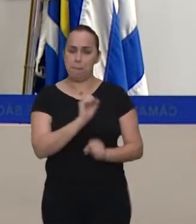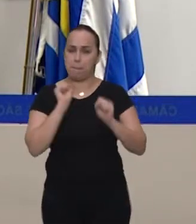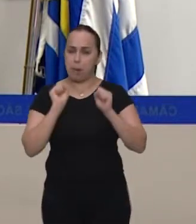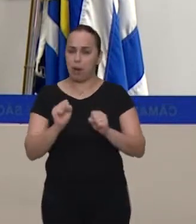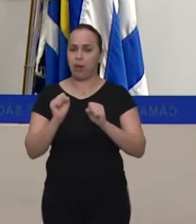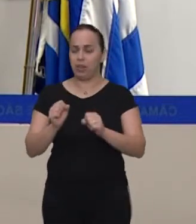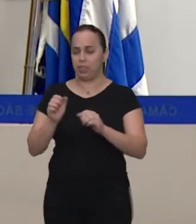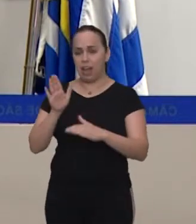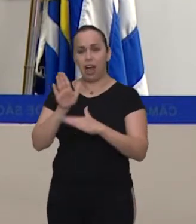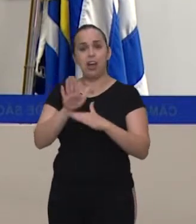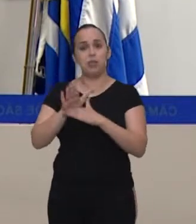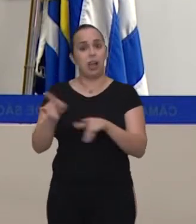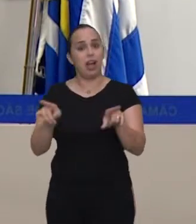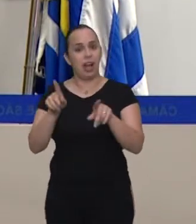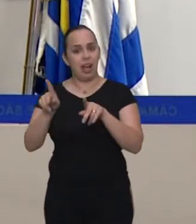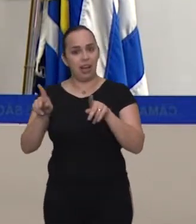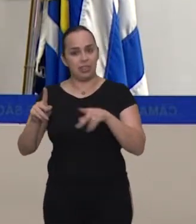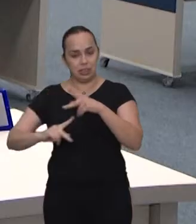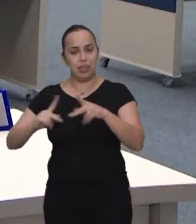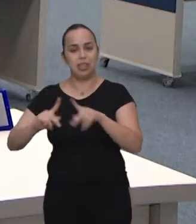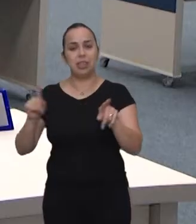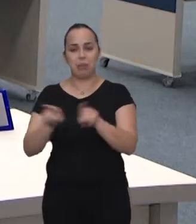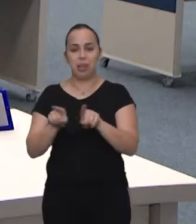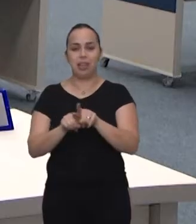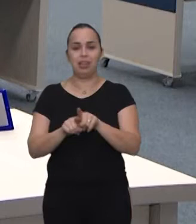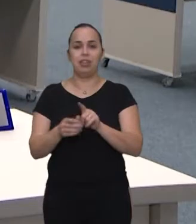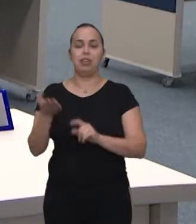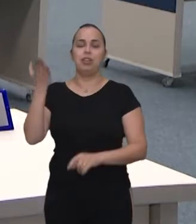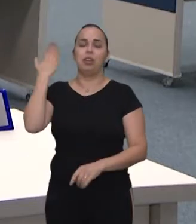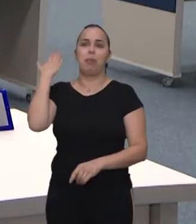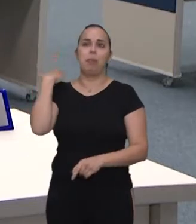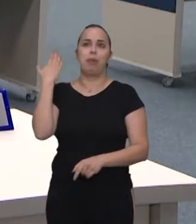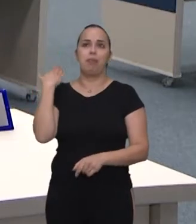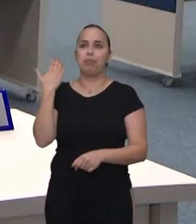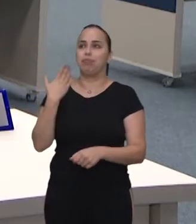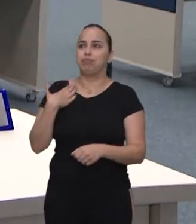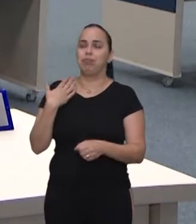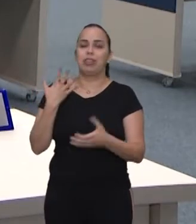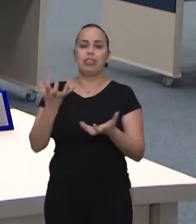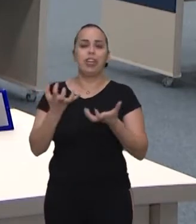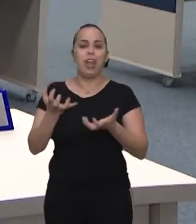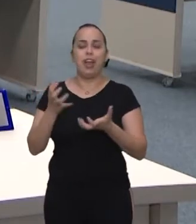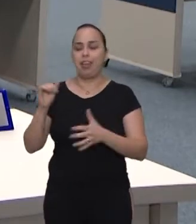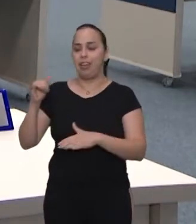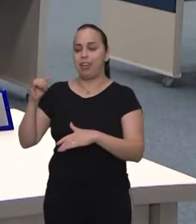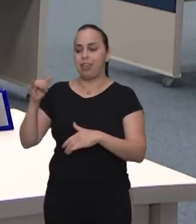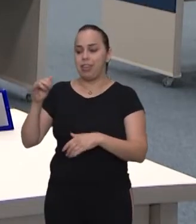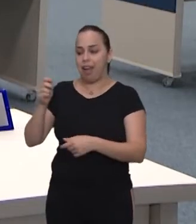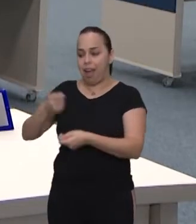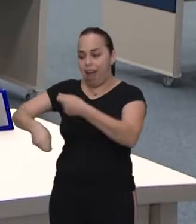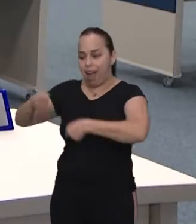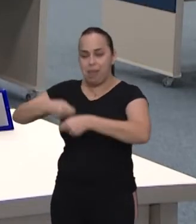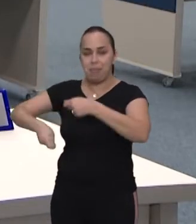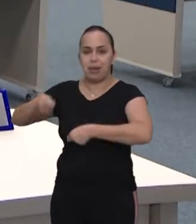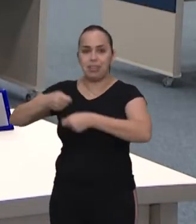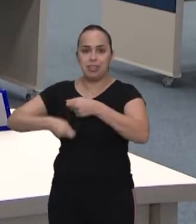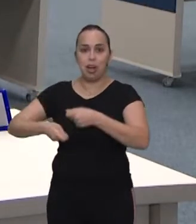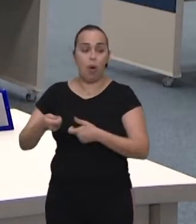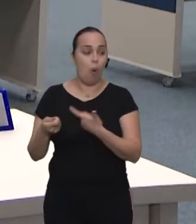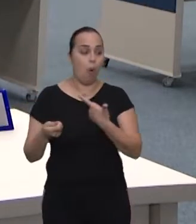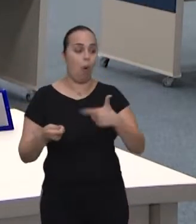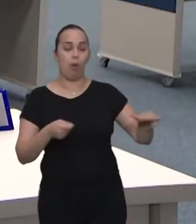que a concessão pode trazer a cidade geral que nós buscávamos a décadas né administração do aeroporto